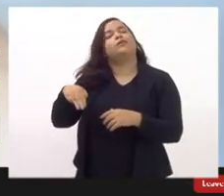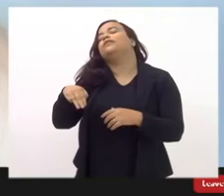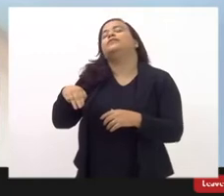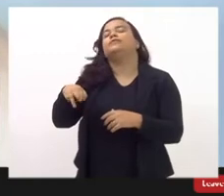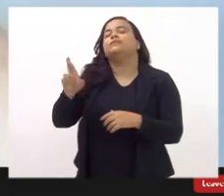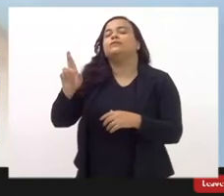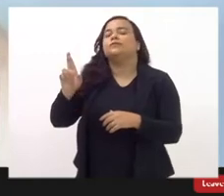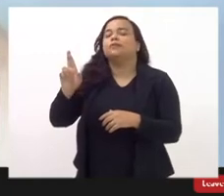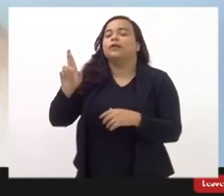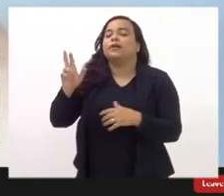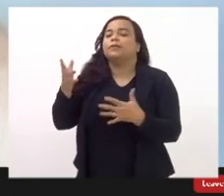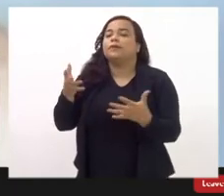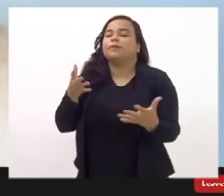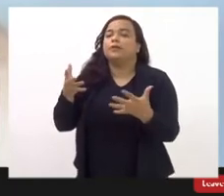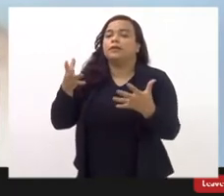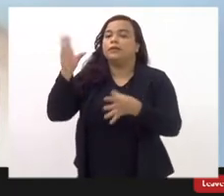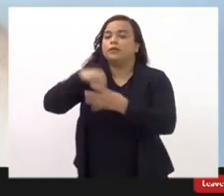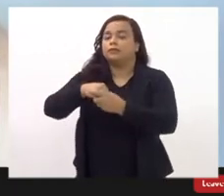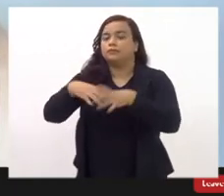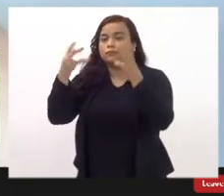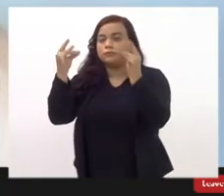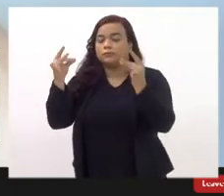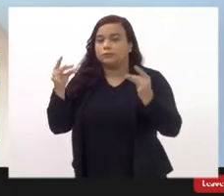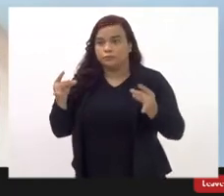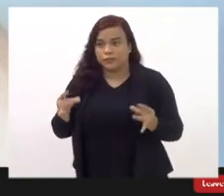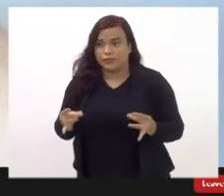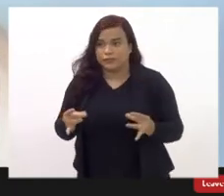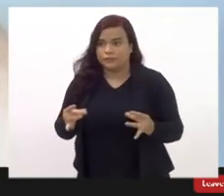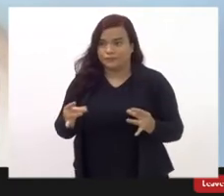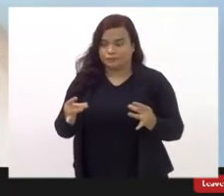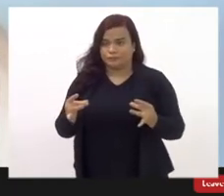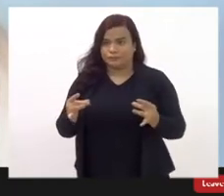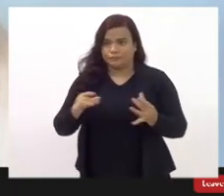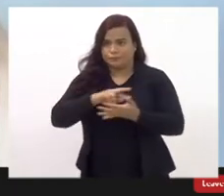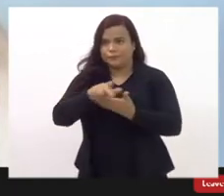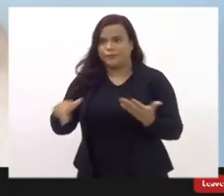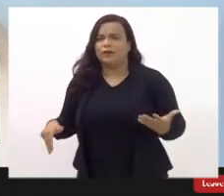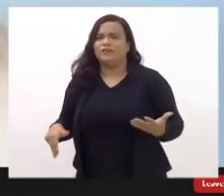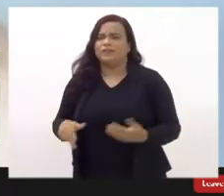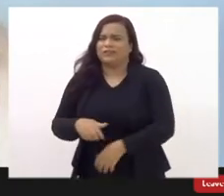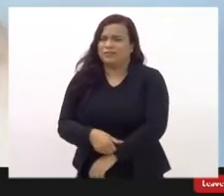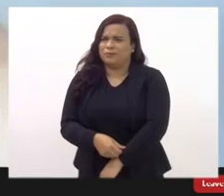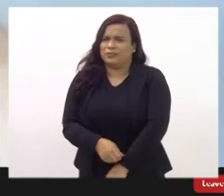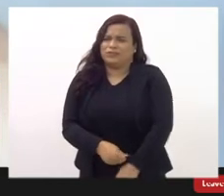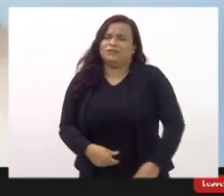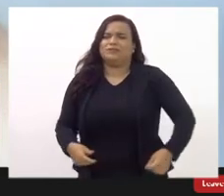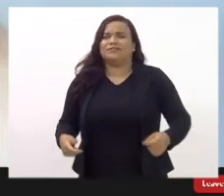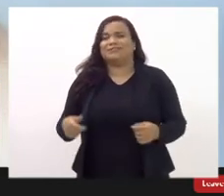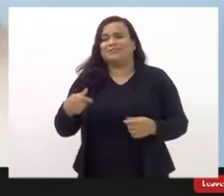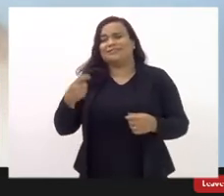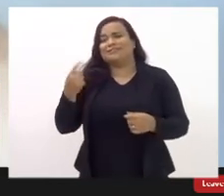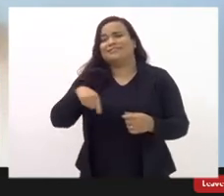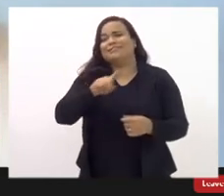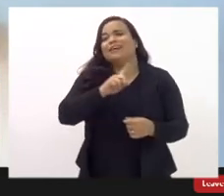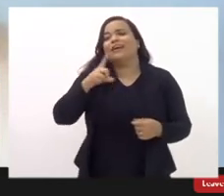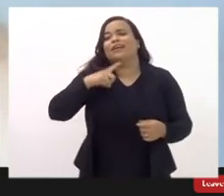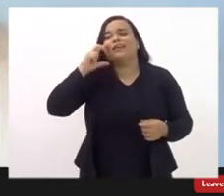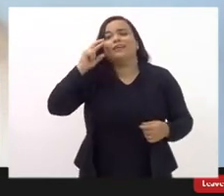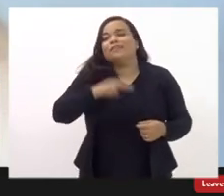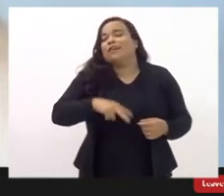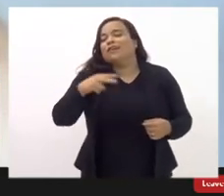burocráticos estabelecidos, que ao final de todo o processo, esse estudante já penalizado, ele não teve direito ao passe